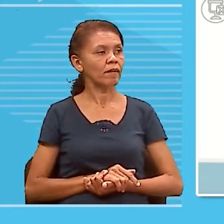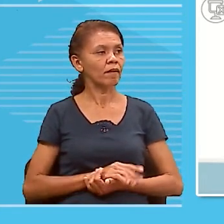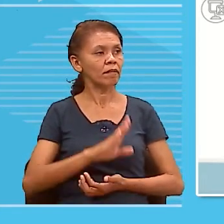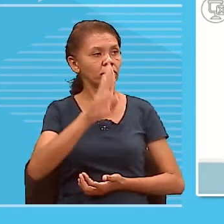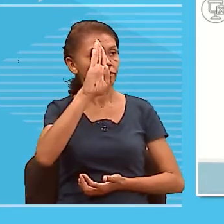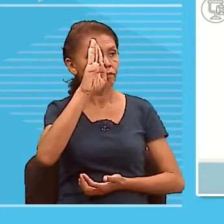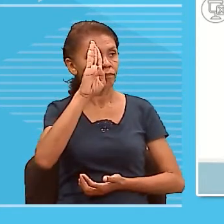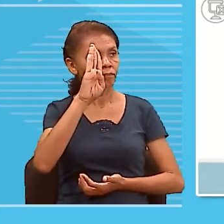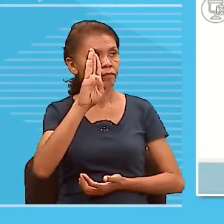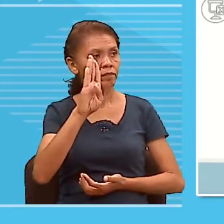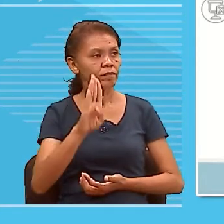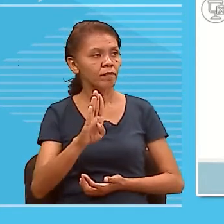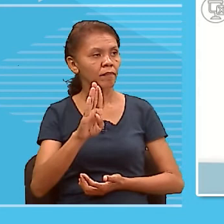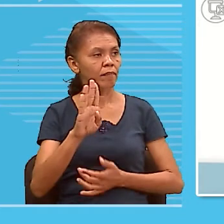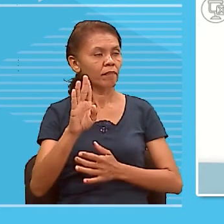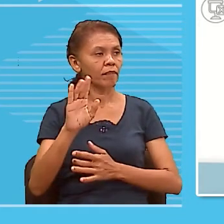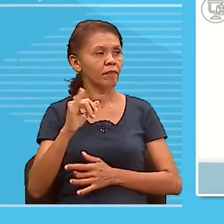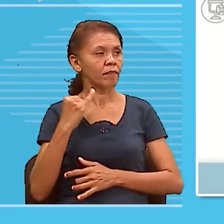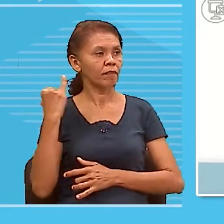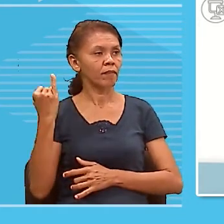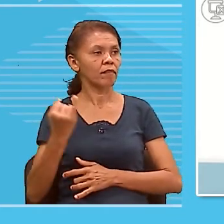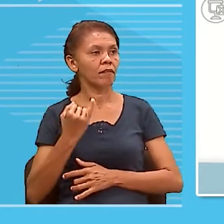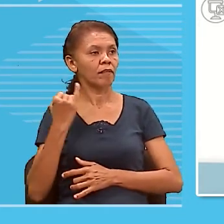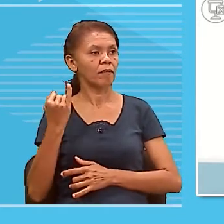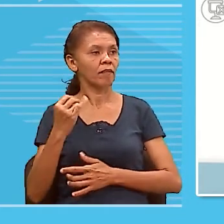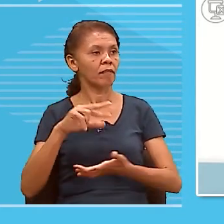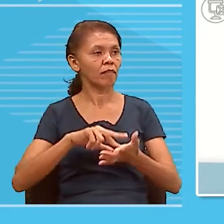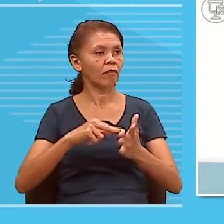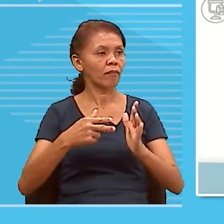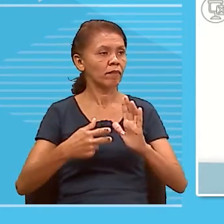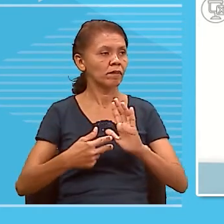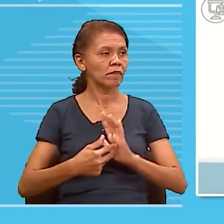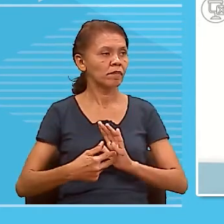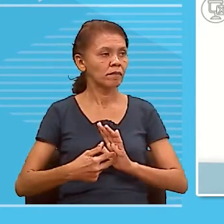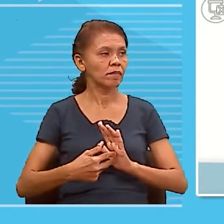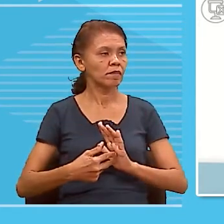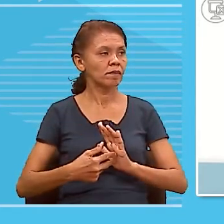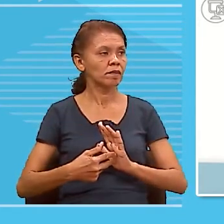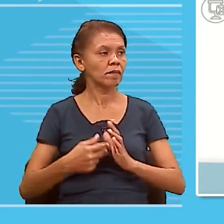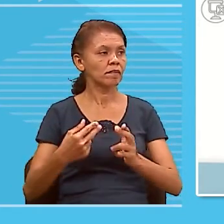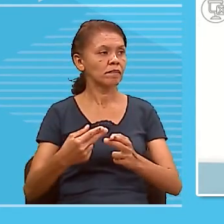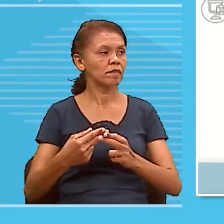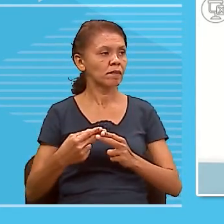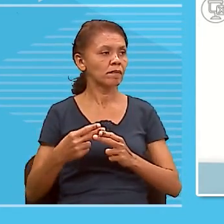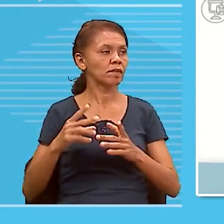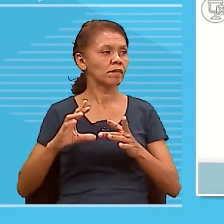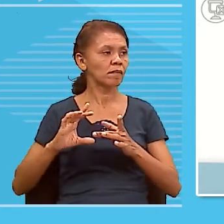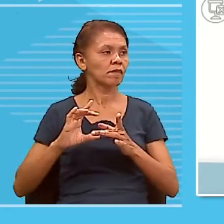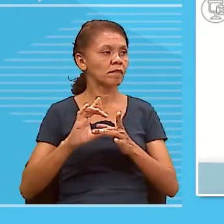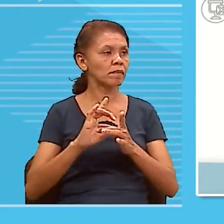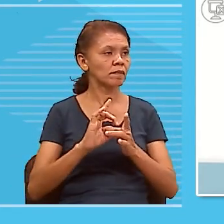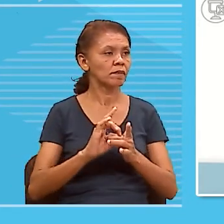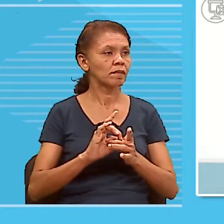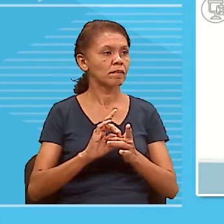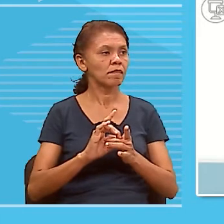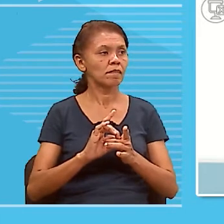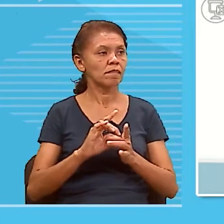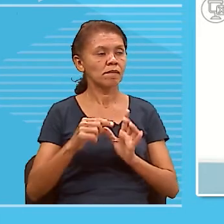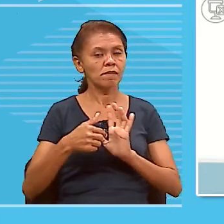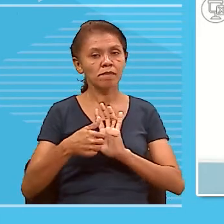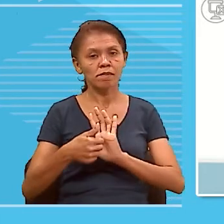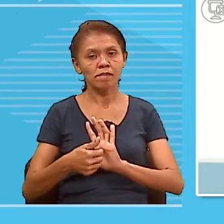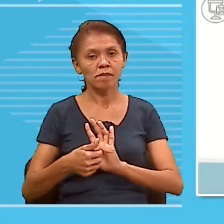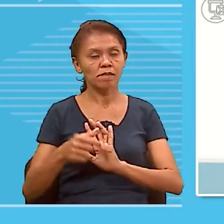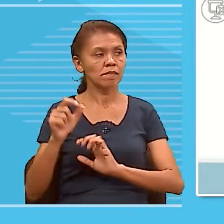sentido Considerando o seu emprego contextual percebe-se que apresenta valor